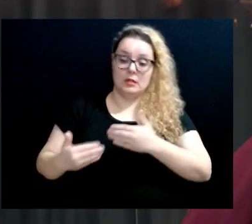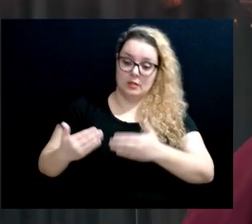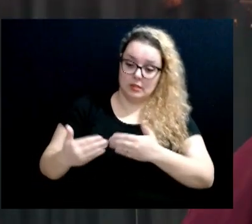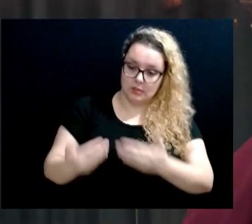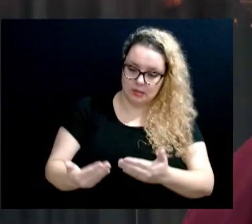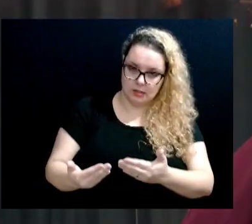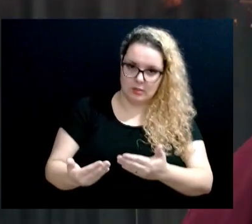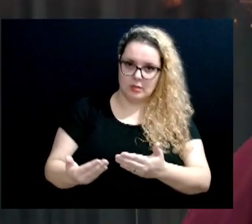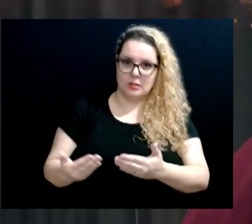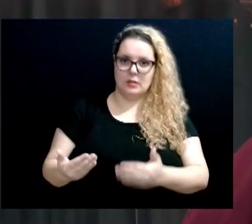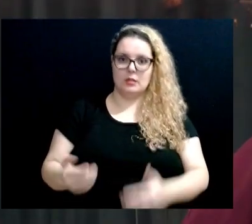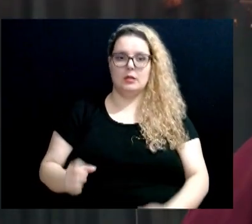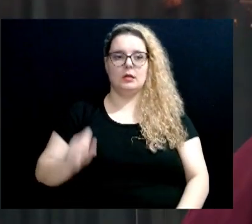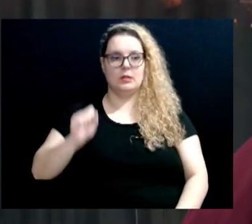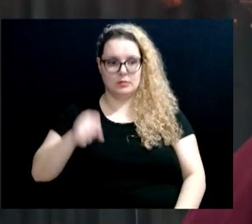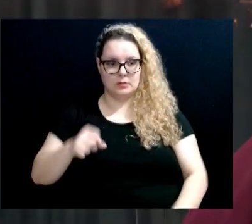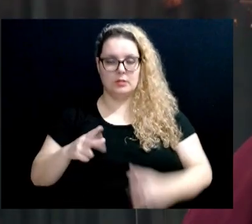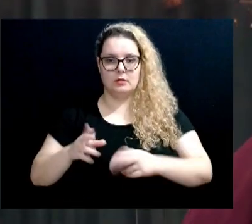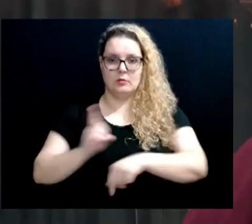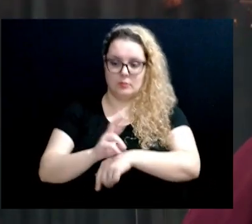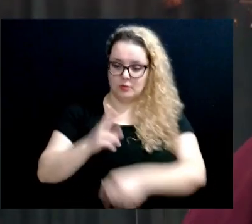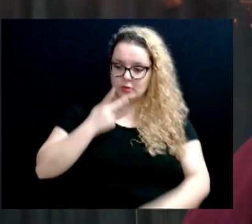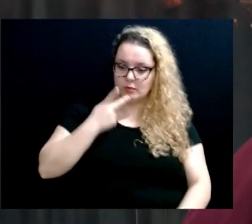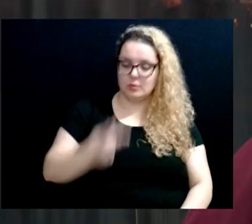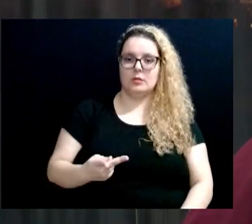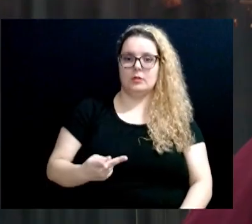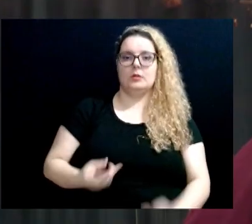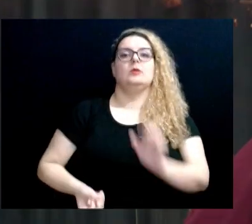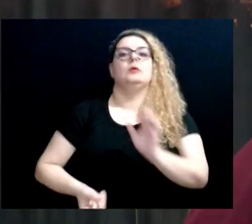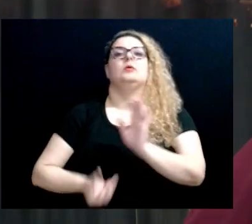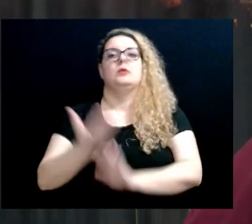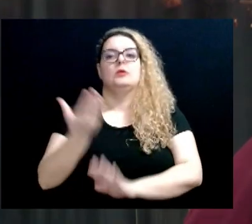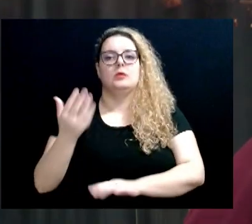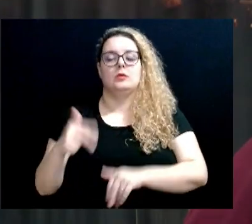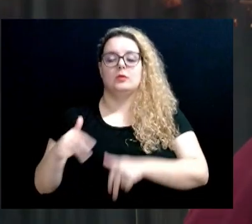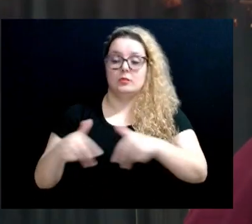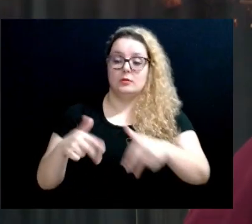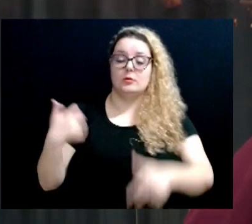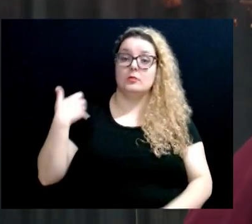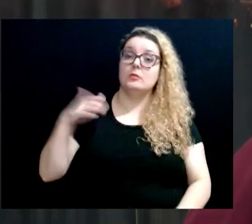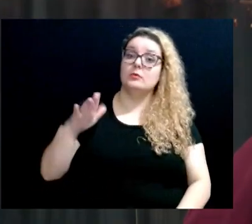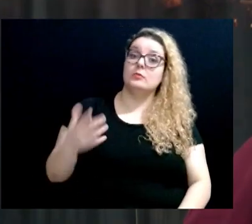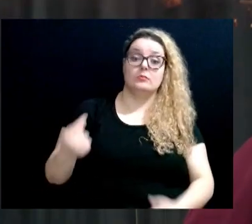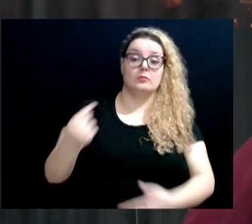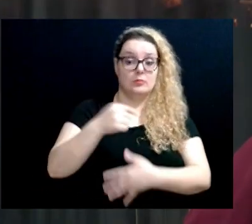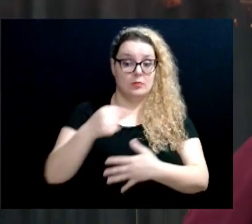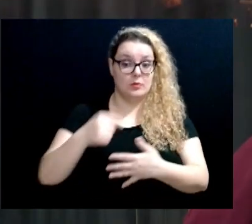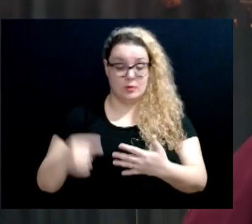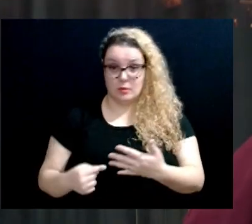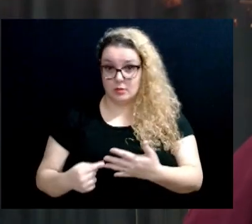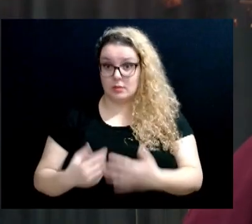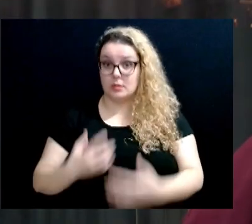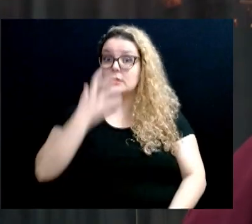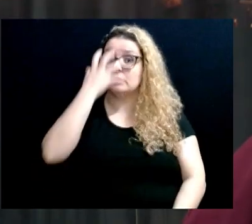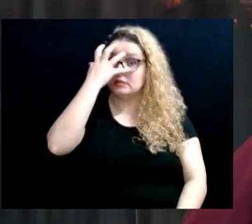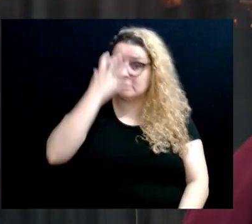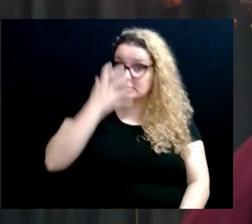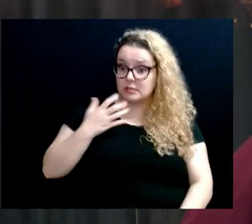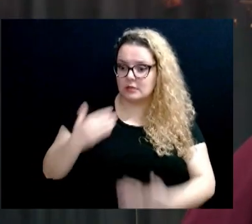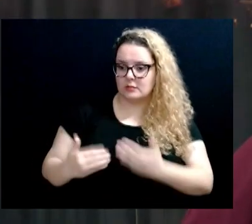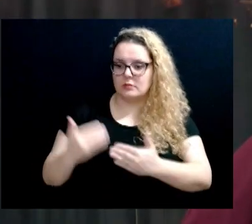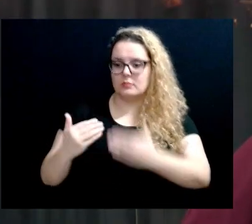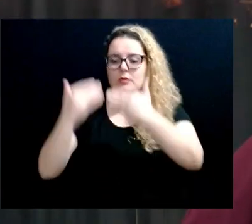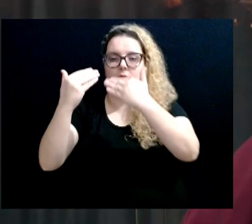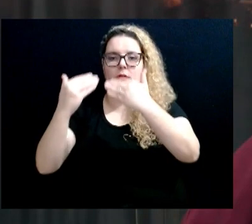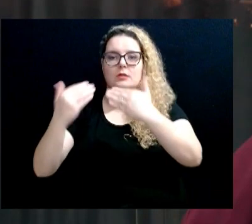como o doutor mesmo disse, cria-se indivíduos adultos com questões muito sérias no processo de desenvolvimento, né? Porque